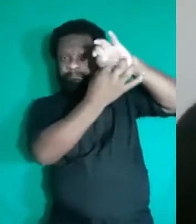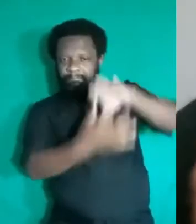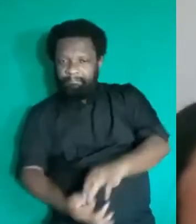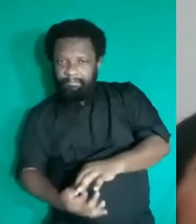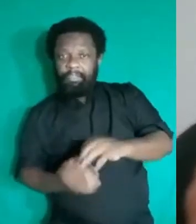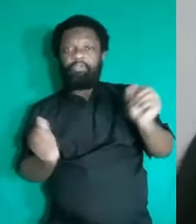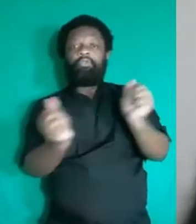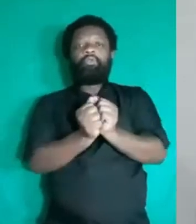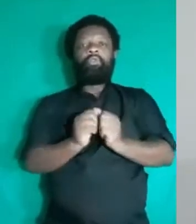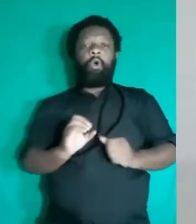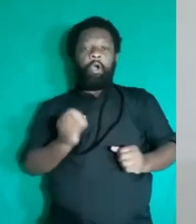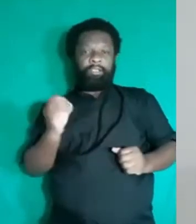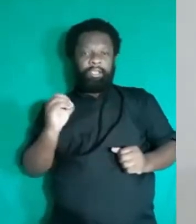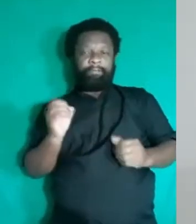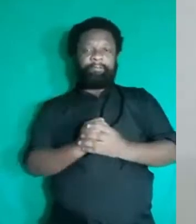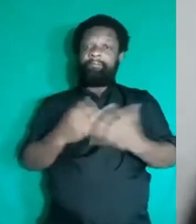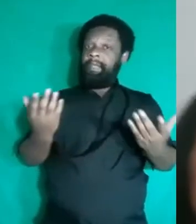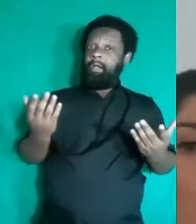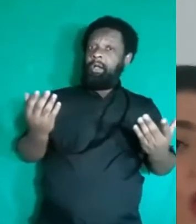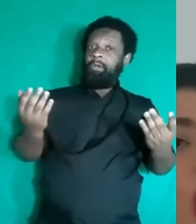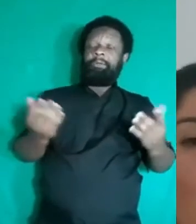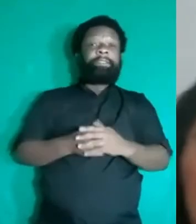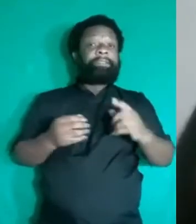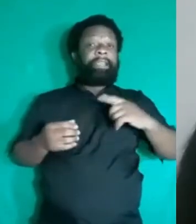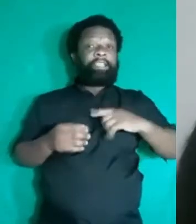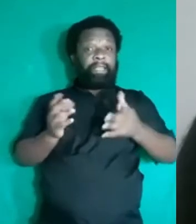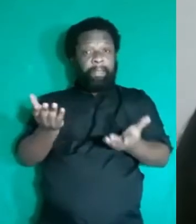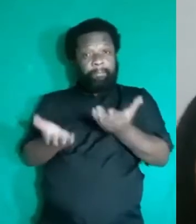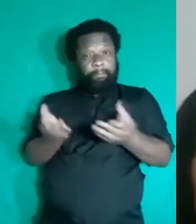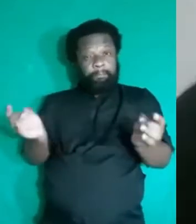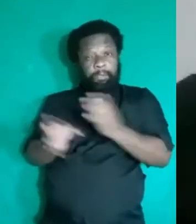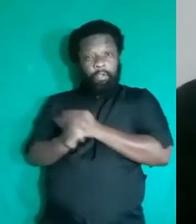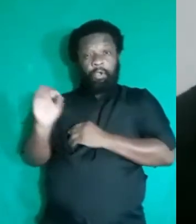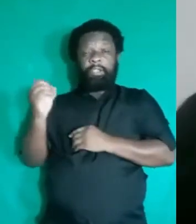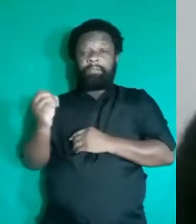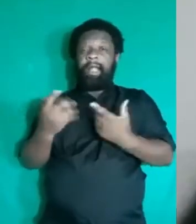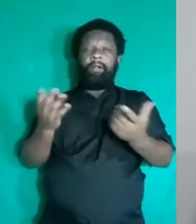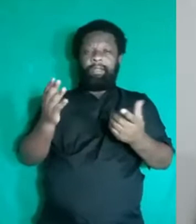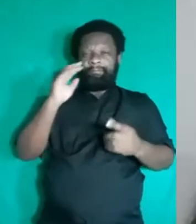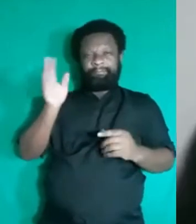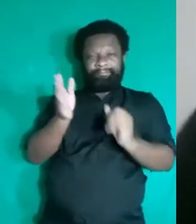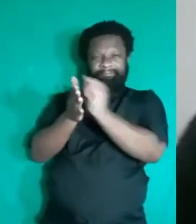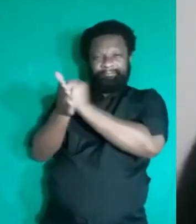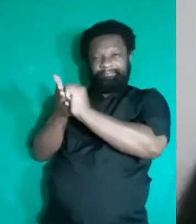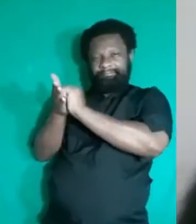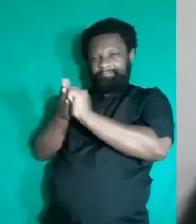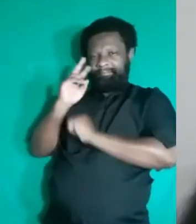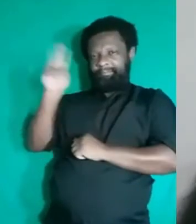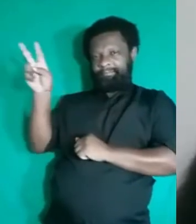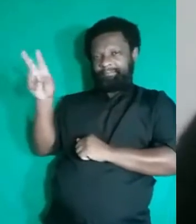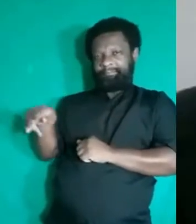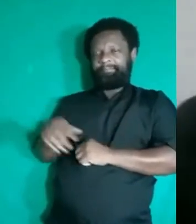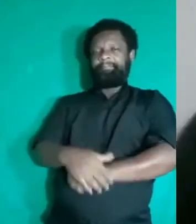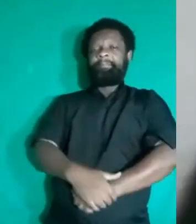ele disponibiliza o par para realizar uma ligação com o oxigênio, tudo bem? E fazendo isso, ele vai